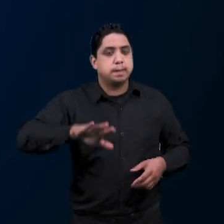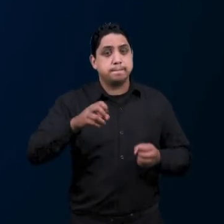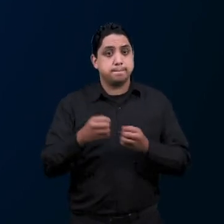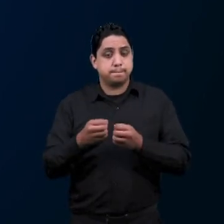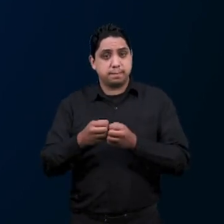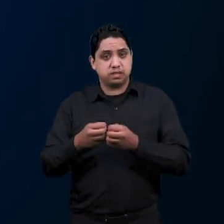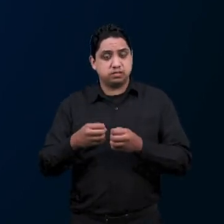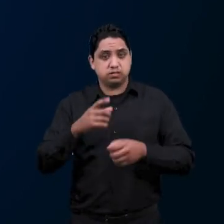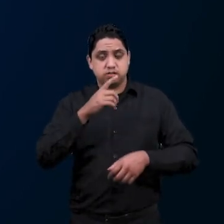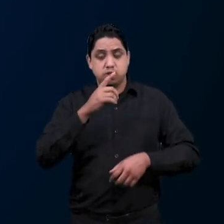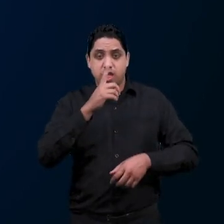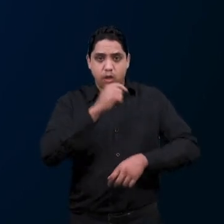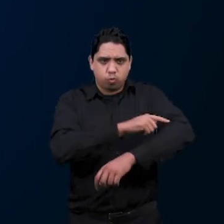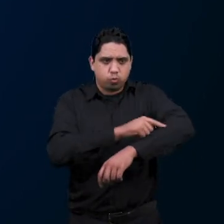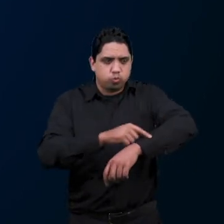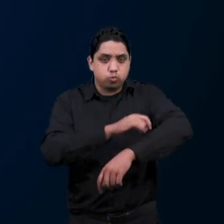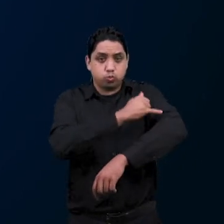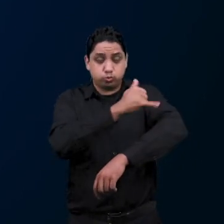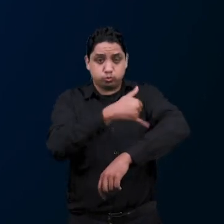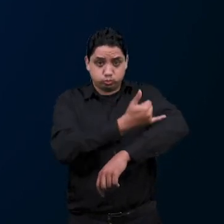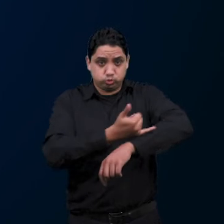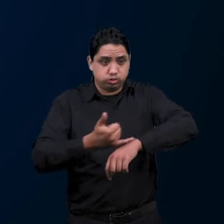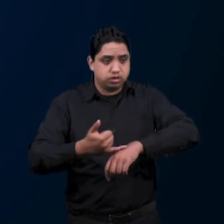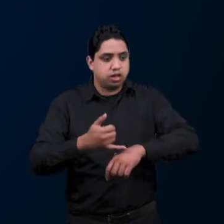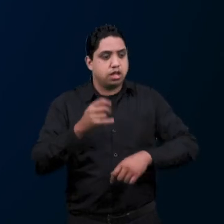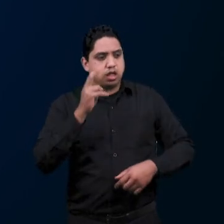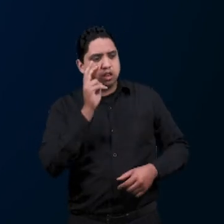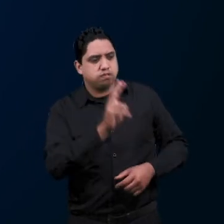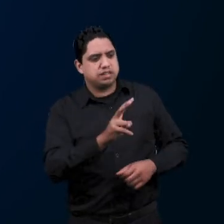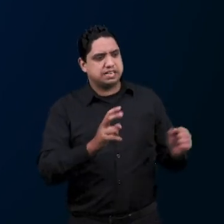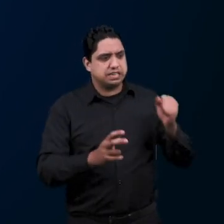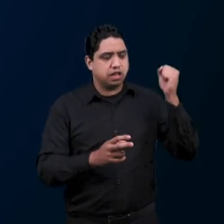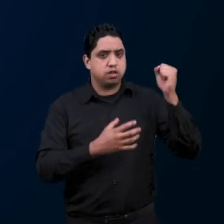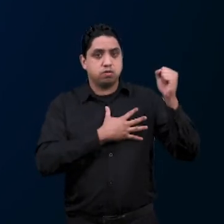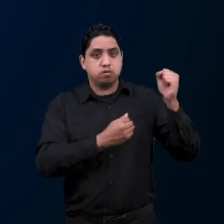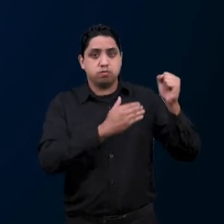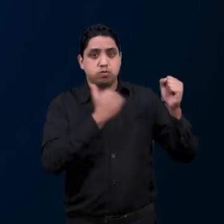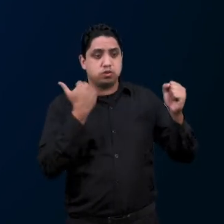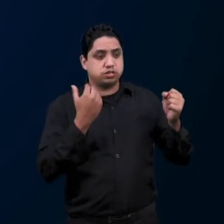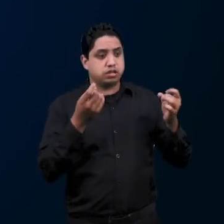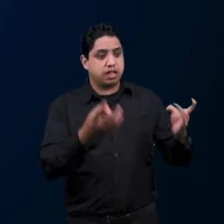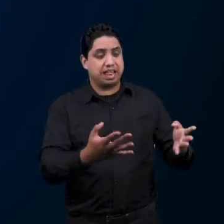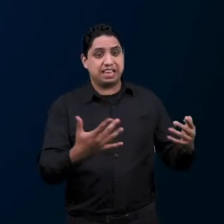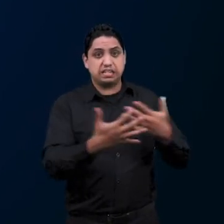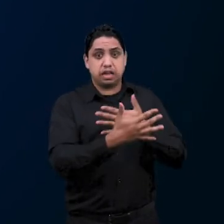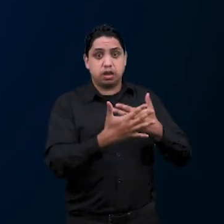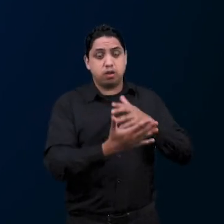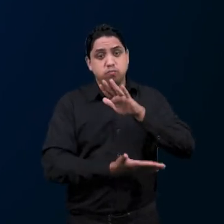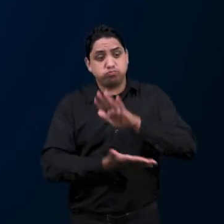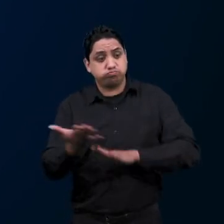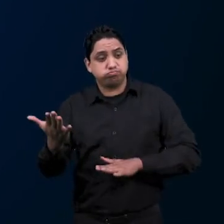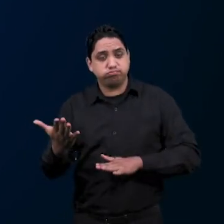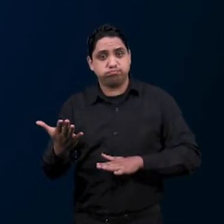do Jordão, que os homens de Israel fugiram e que Saul e seus filhos estavam mortos, desampararam as cidades e